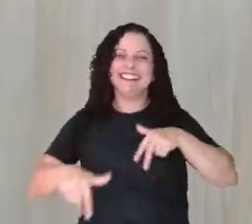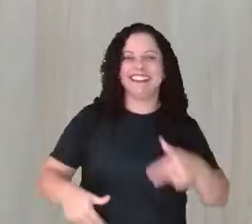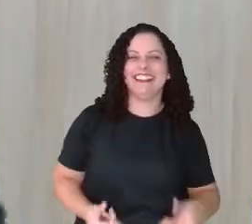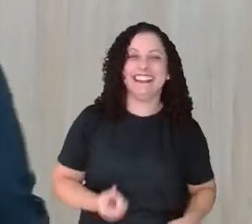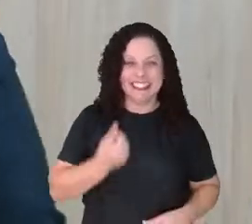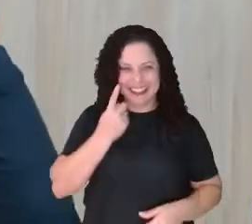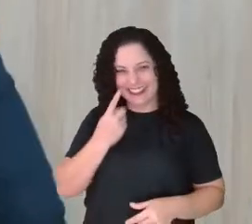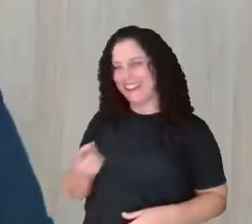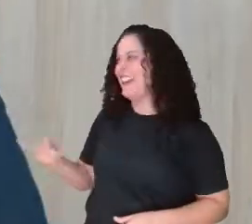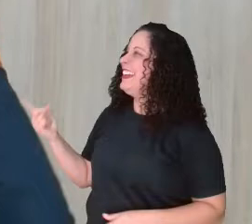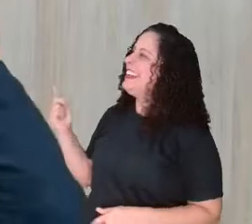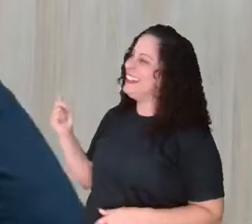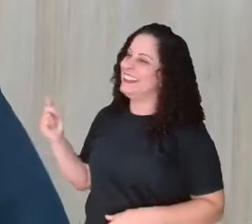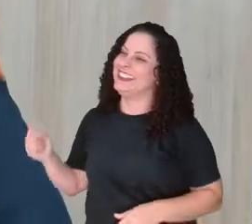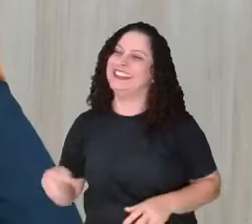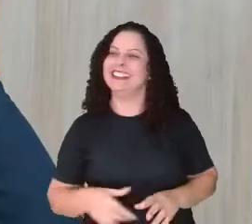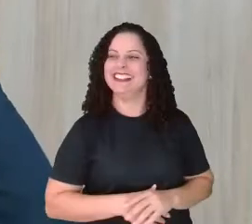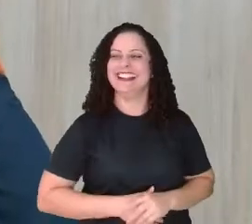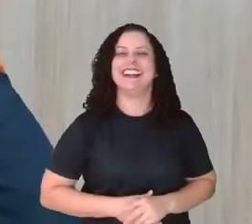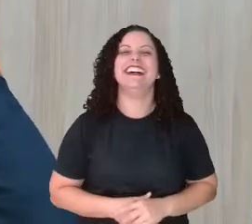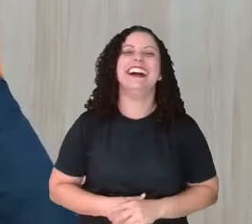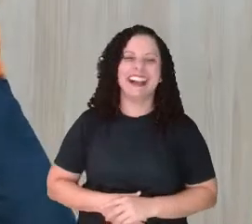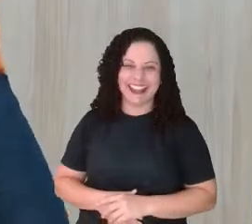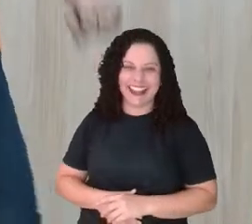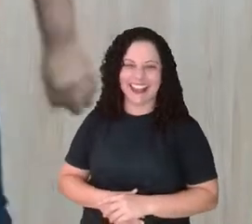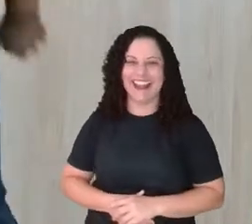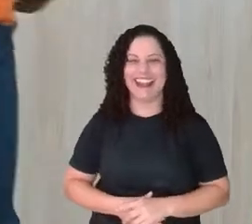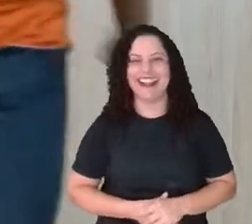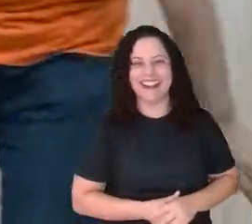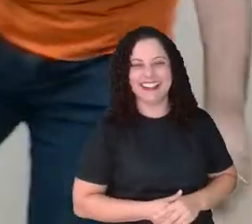papai. Eita!